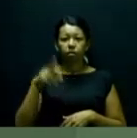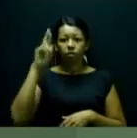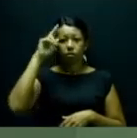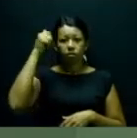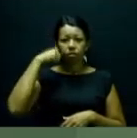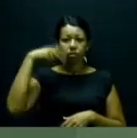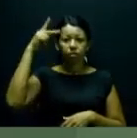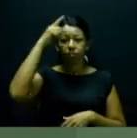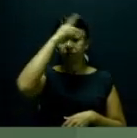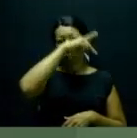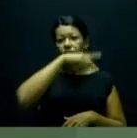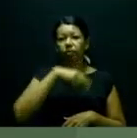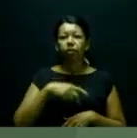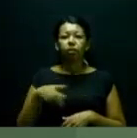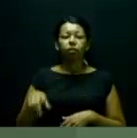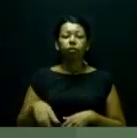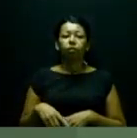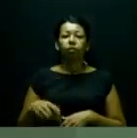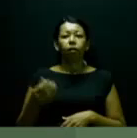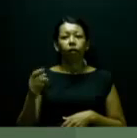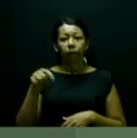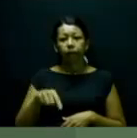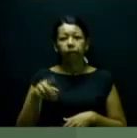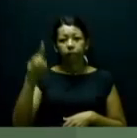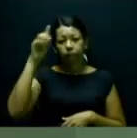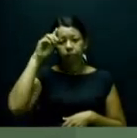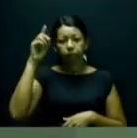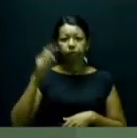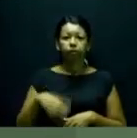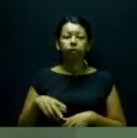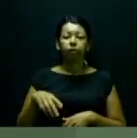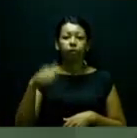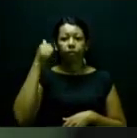durante sessão solene em comemoração ao Dia Internacional da Mulher, ocorrida